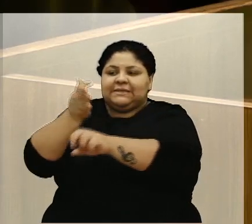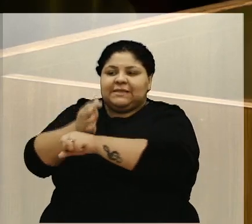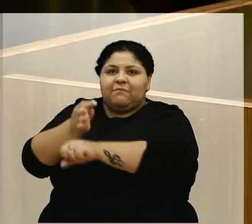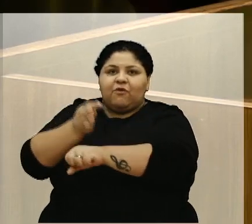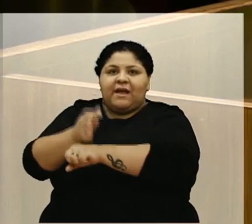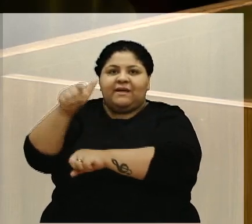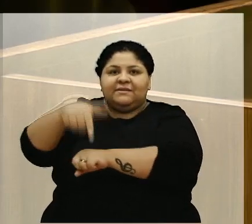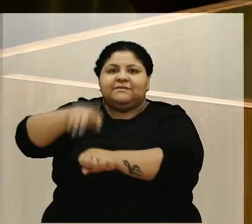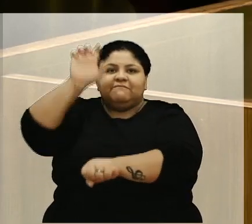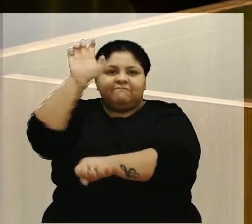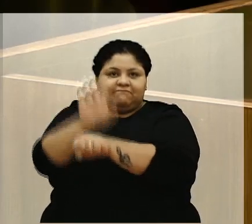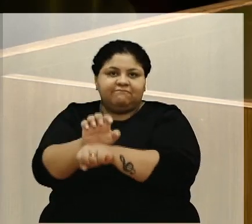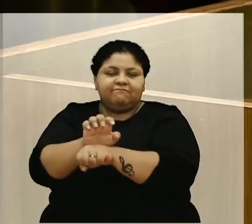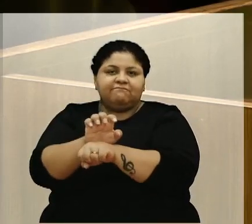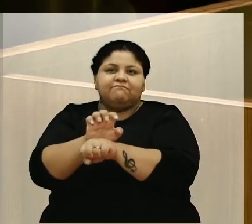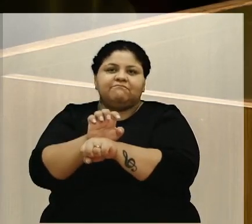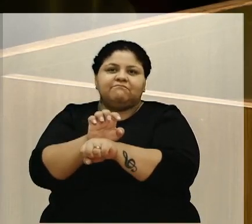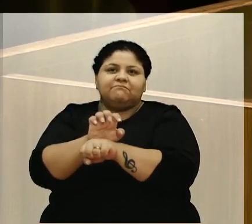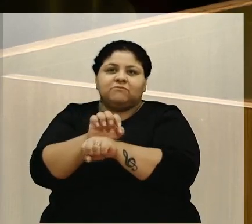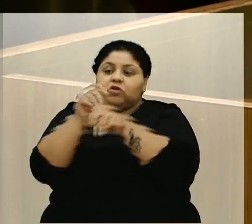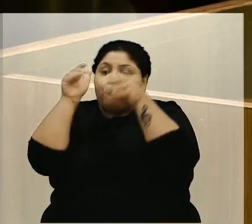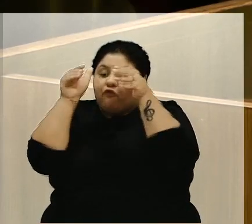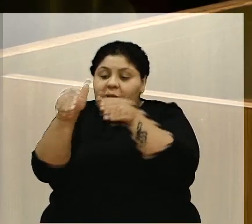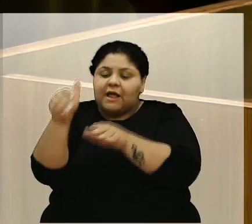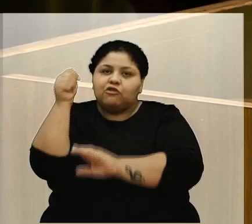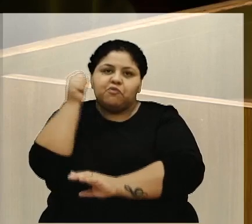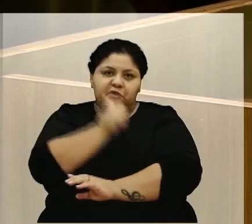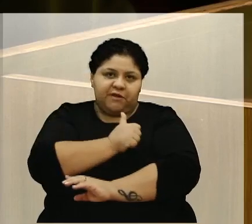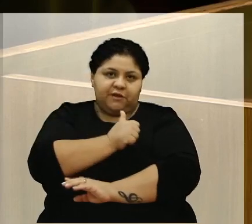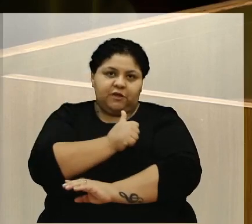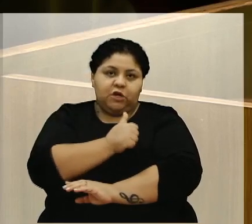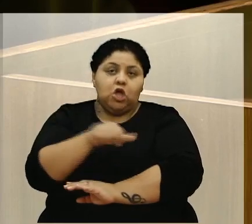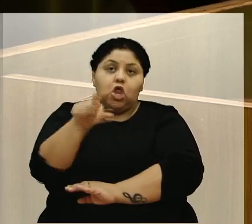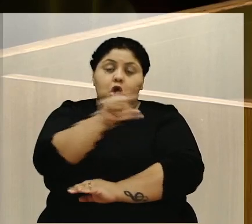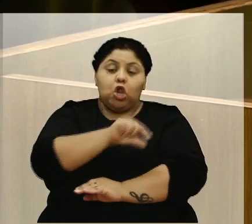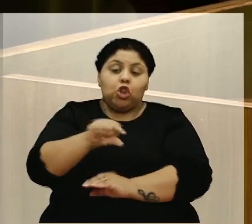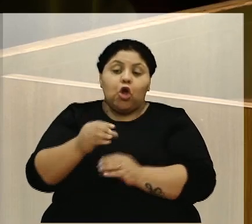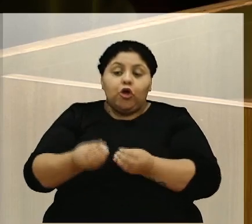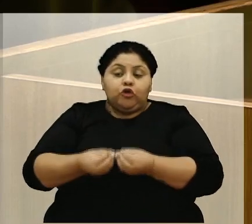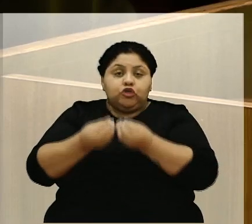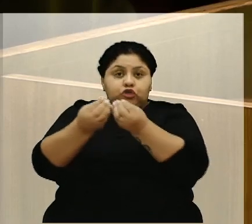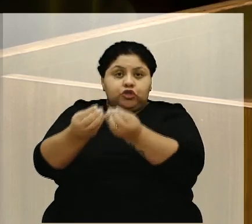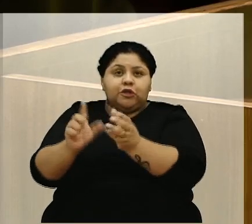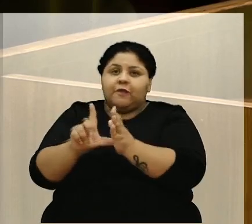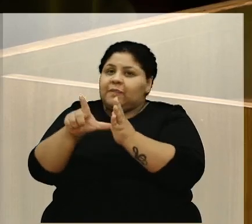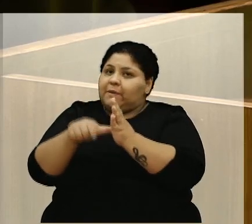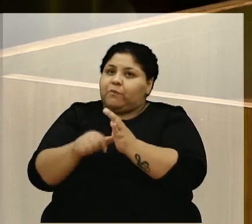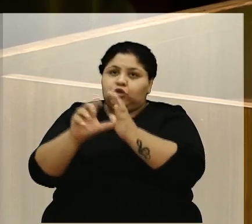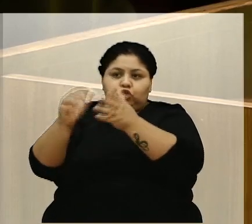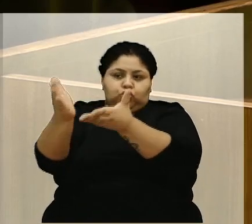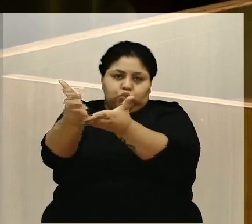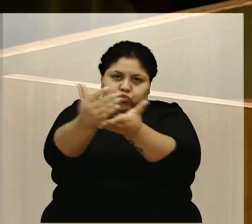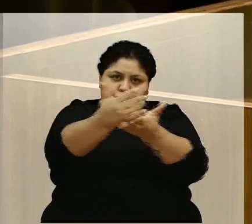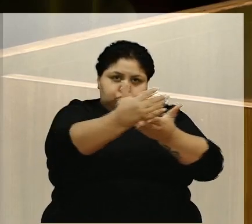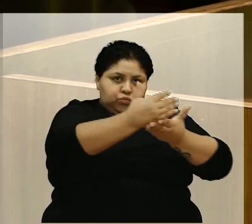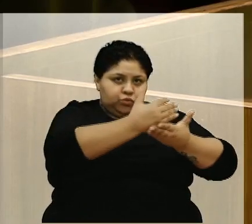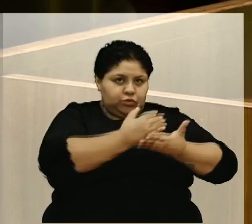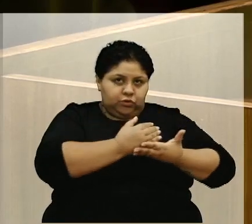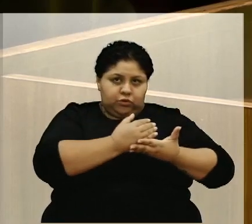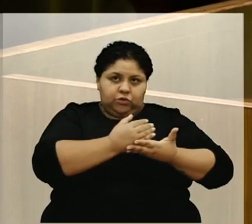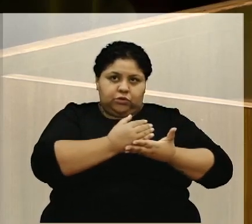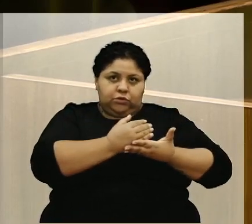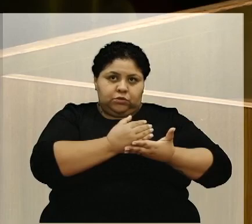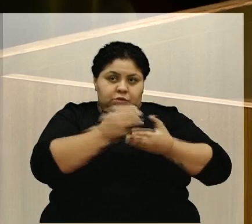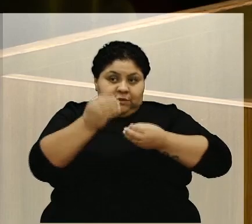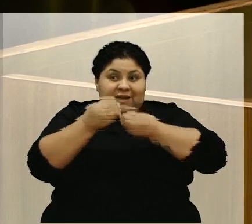estado, específico para mulheres. Nós entregaremos isso, depois de tudo arrecadado, para a Coordenadoria da